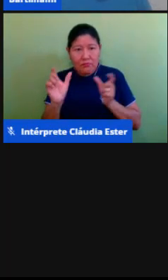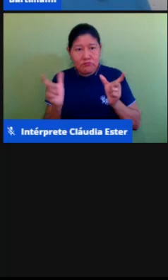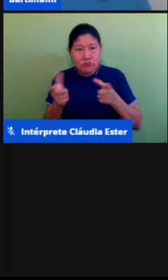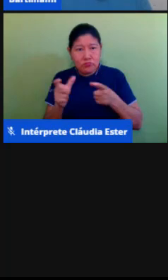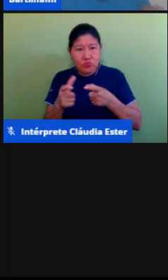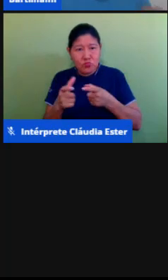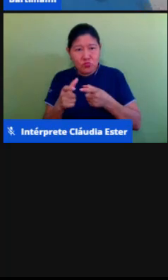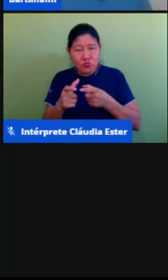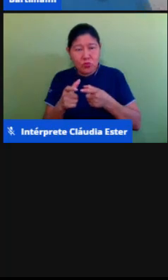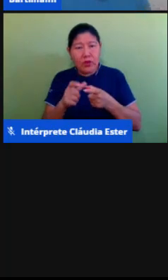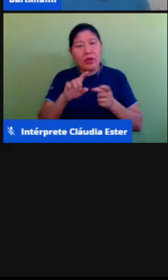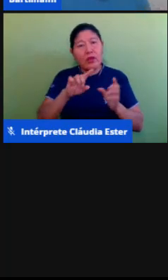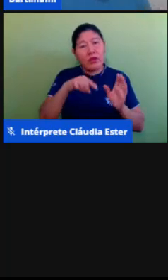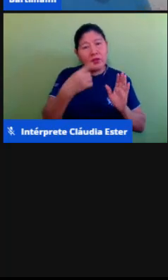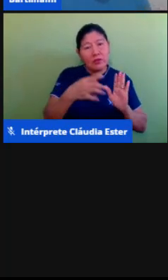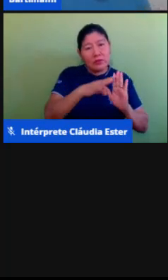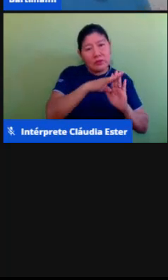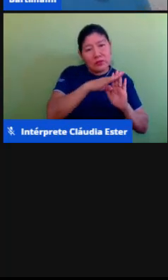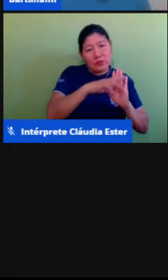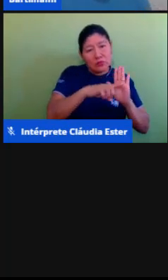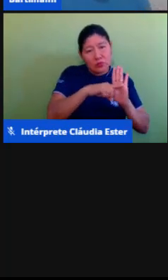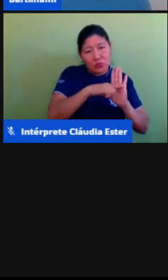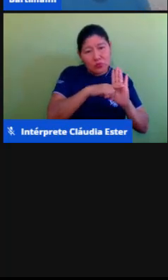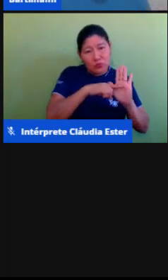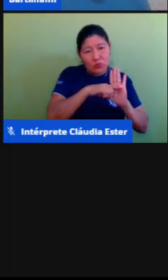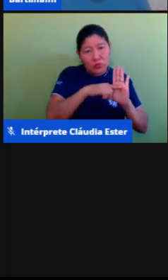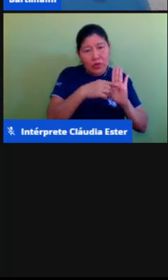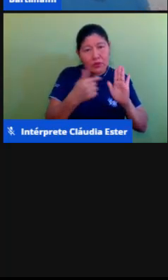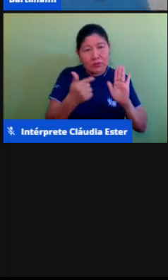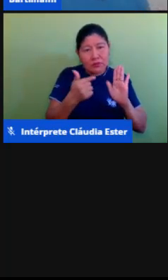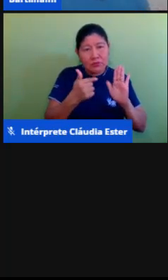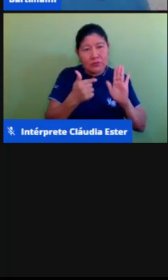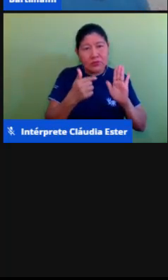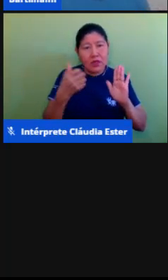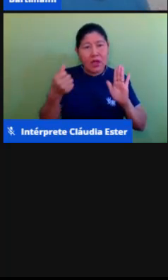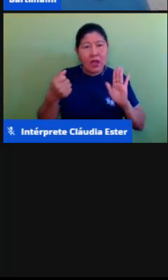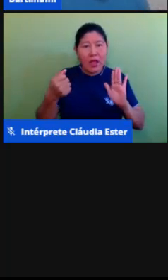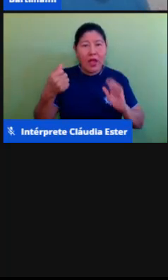que a agropecuária saiu de 199 mil hectares e passa para